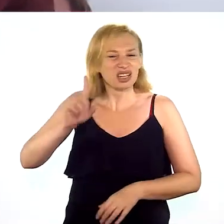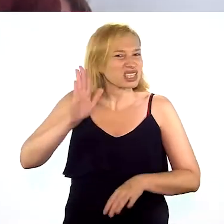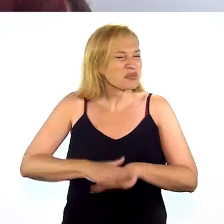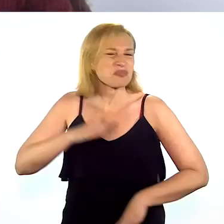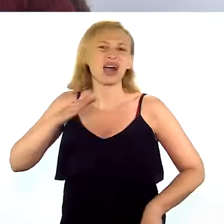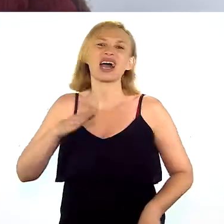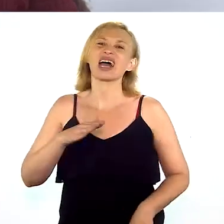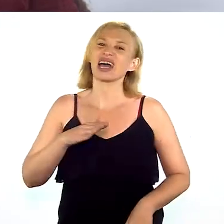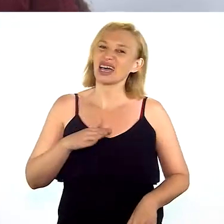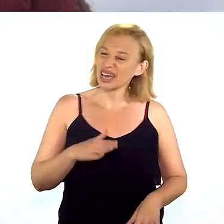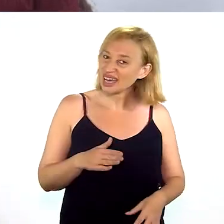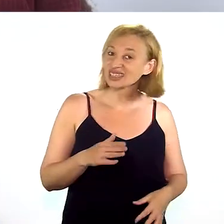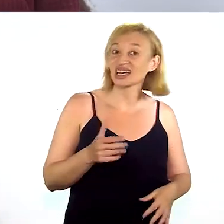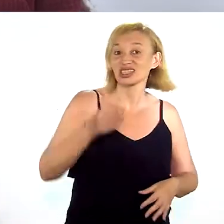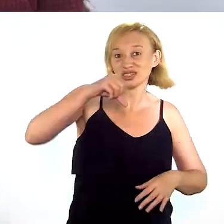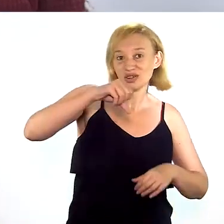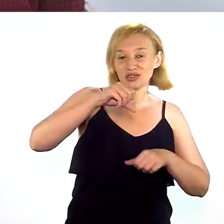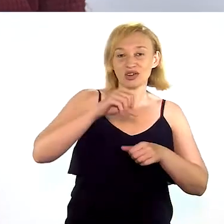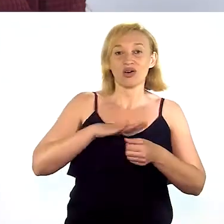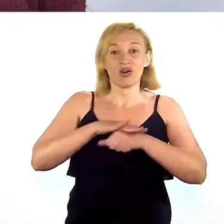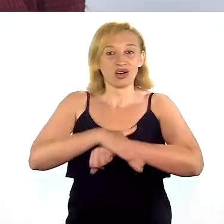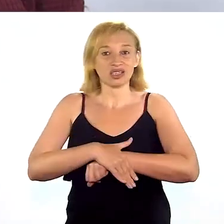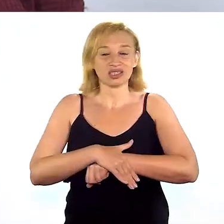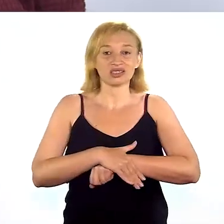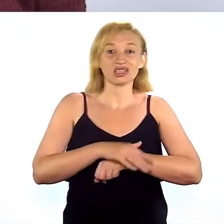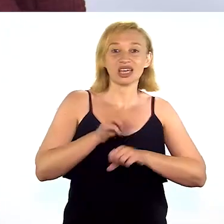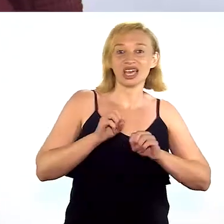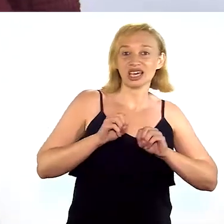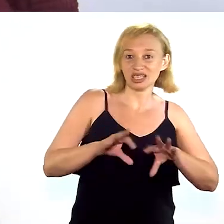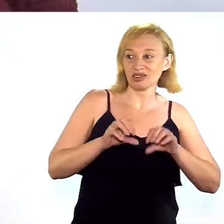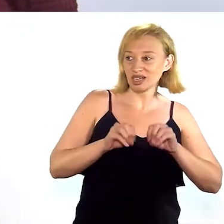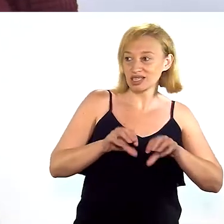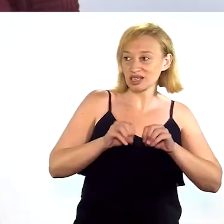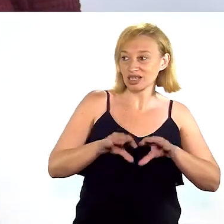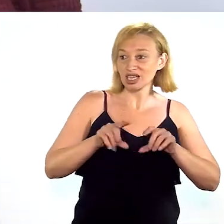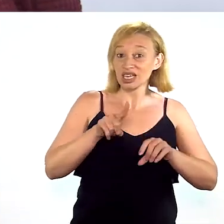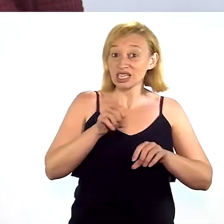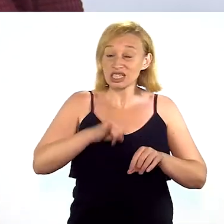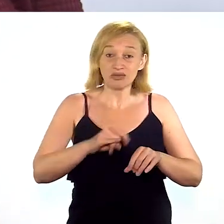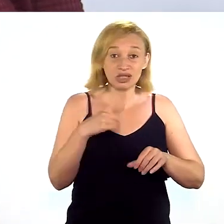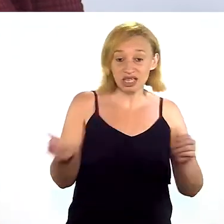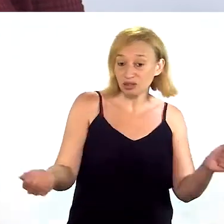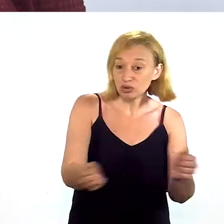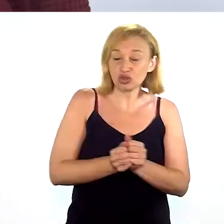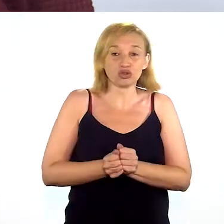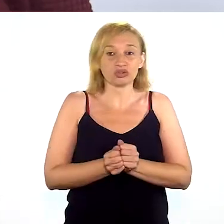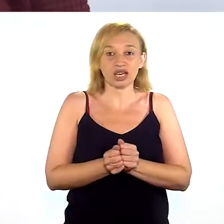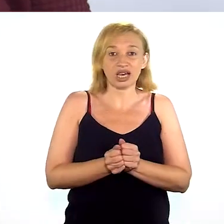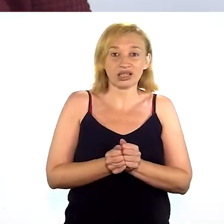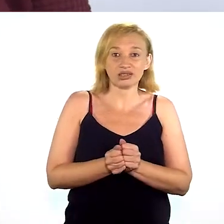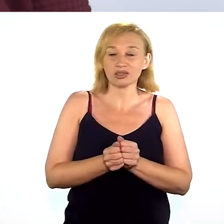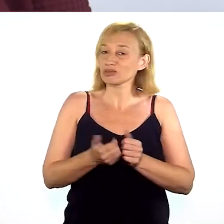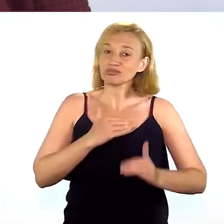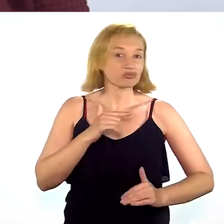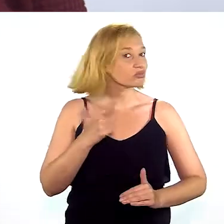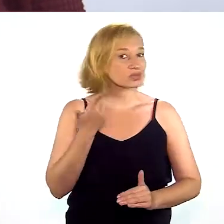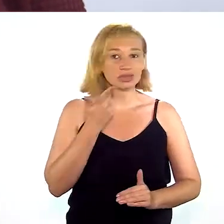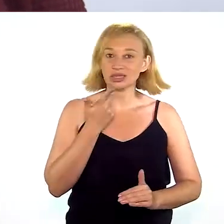na segunda-feira que vem tem muito mais às 9 horas da noite. Educação, se você não